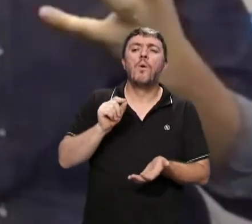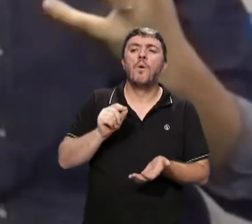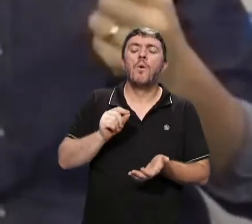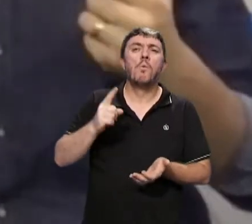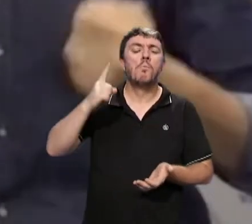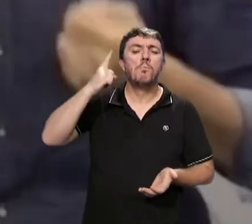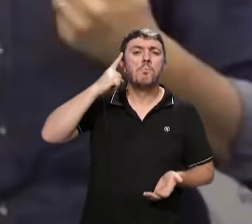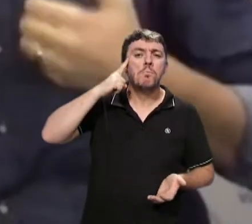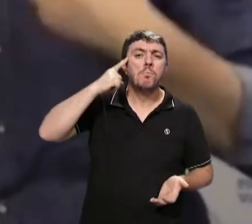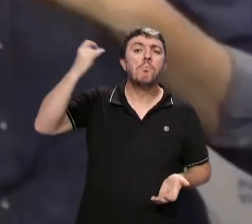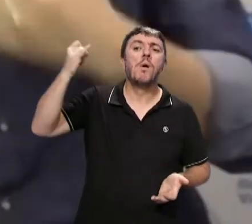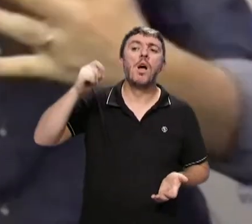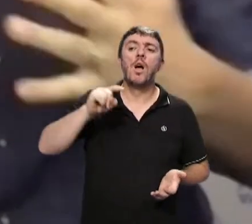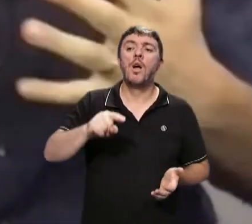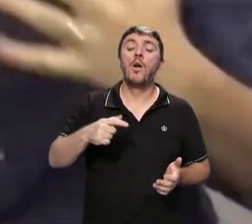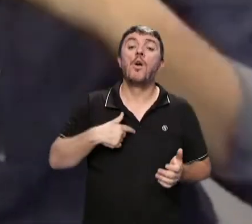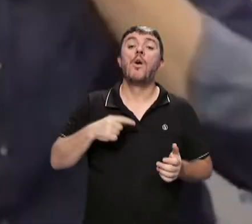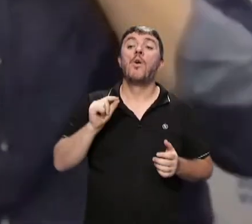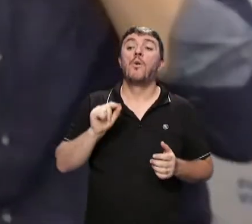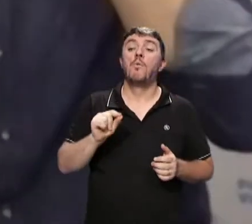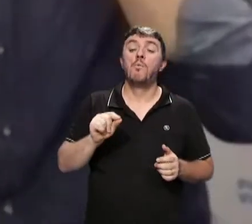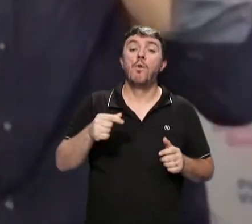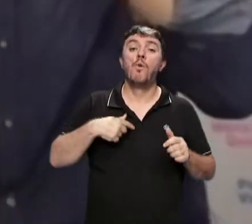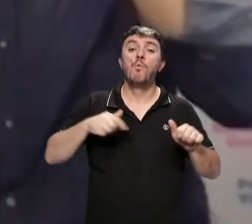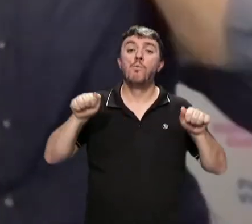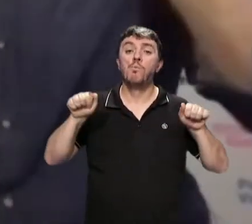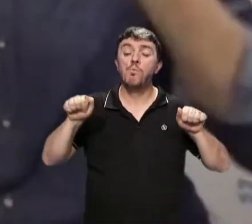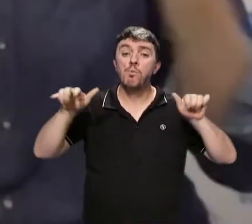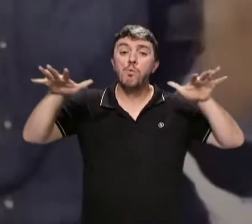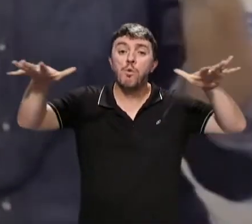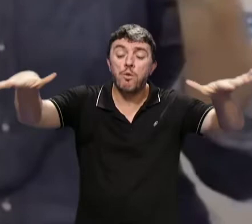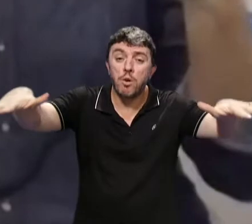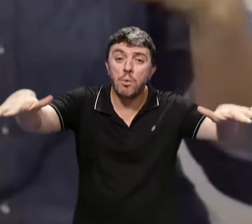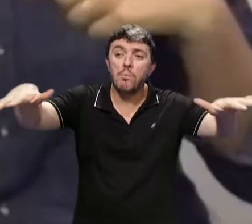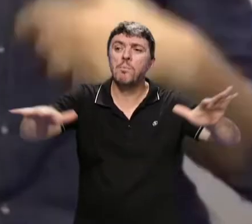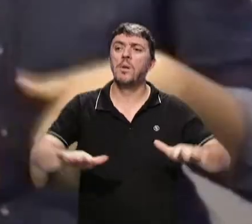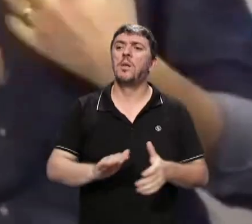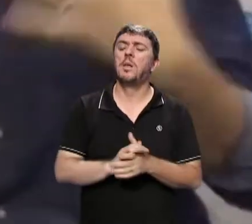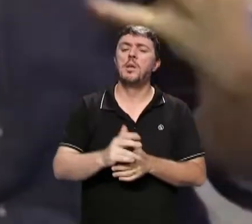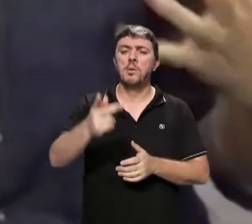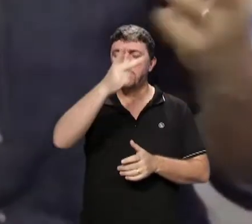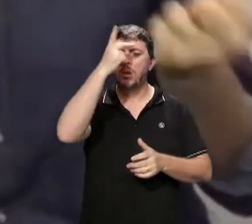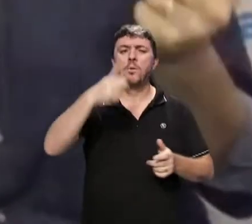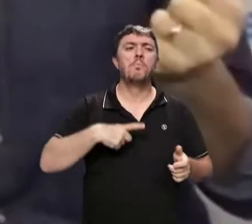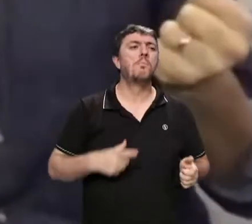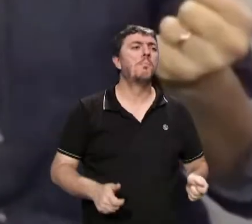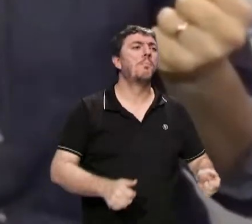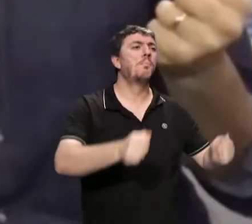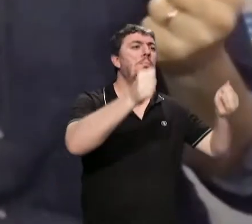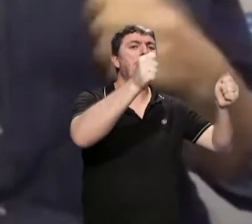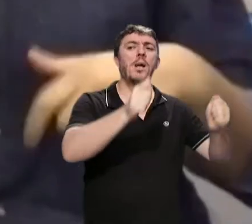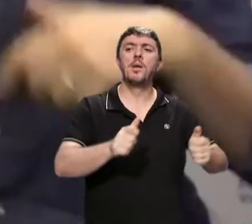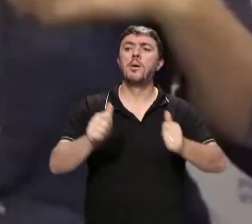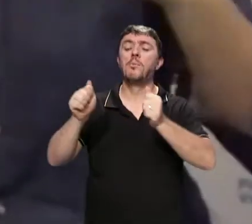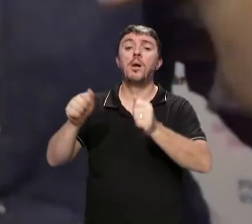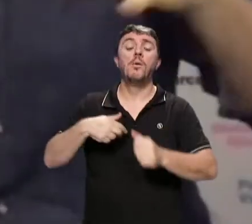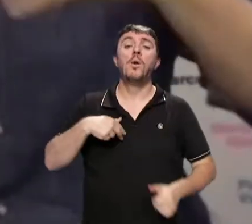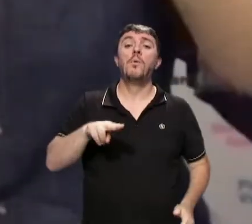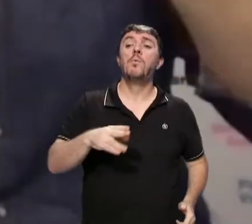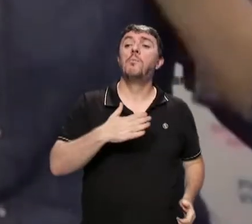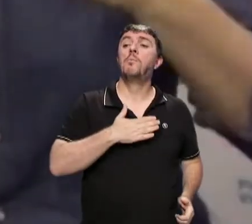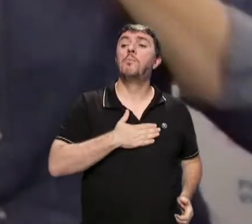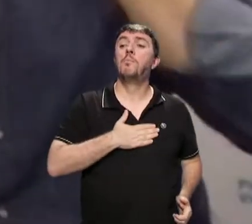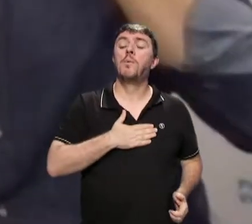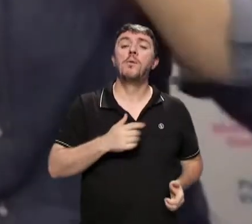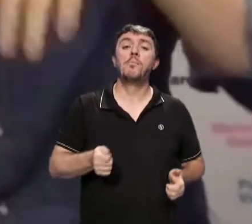ideia que eu tive foi quando um dia eu saí no desembarque do aeroporto e tinha um monte de gente com plaquinha e nunca tinham a minha plaquinha. Eu fazendo